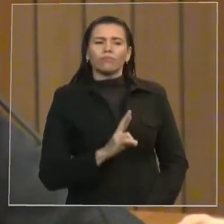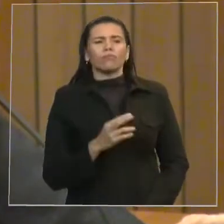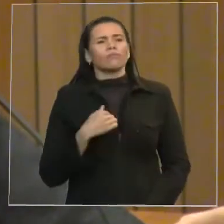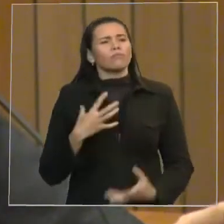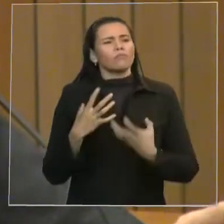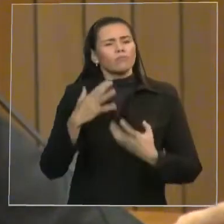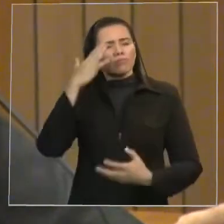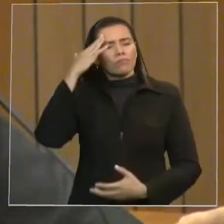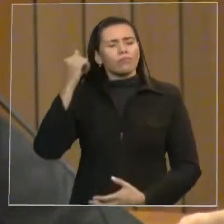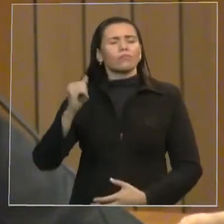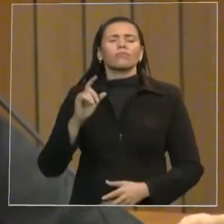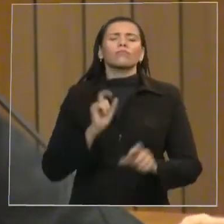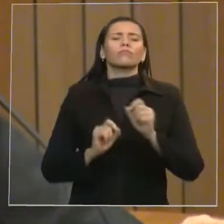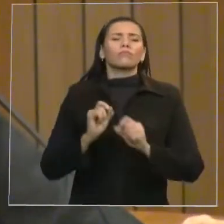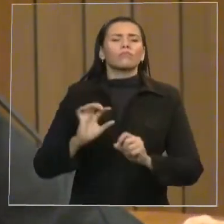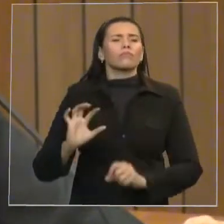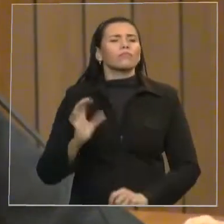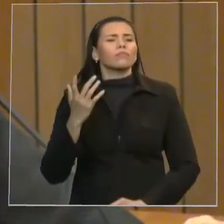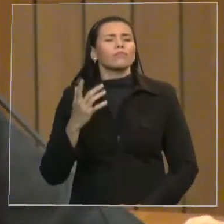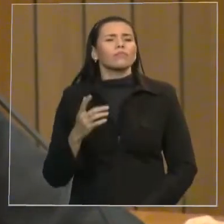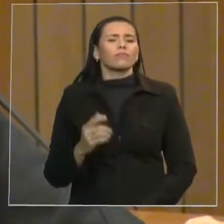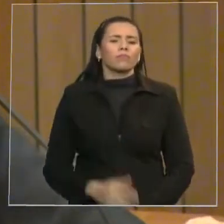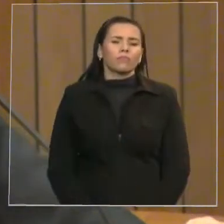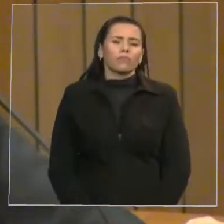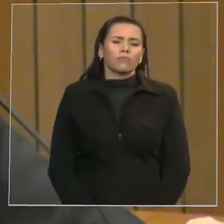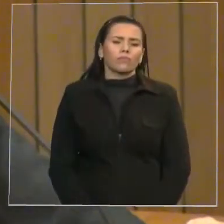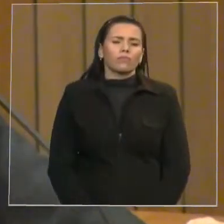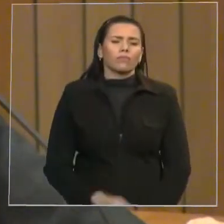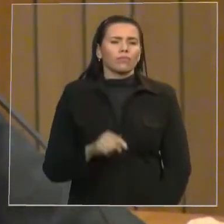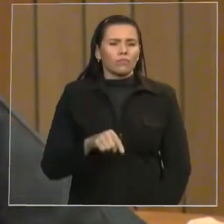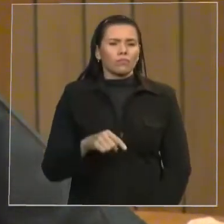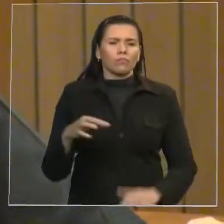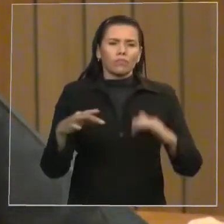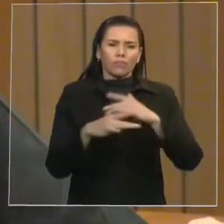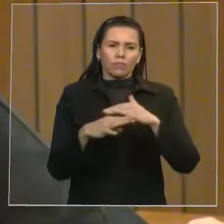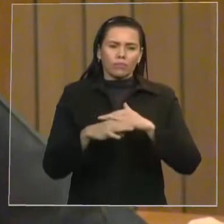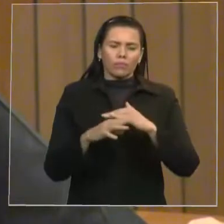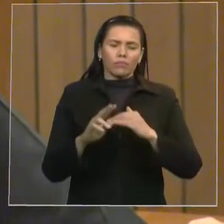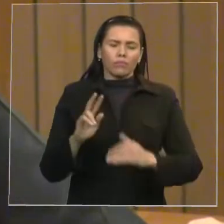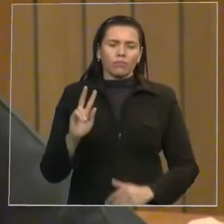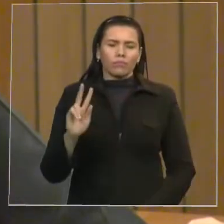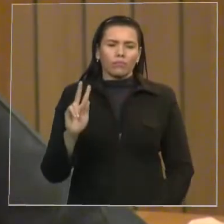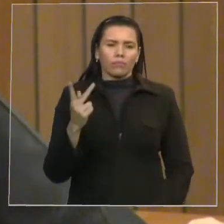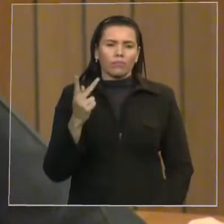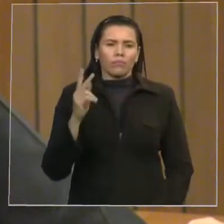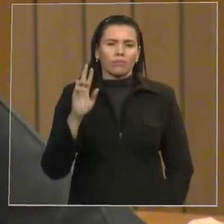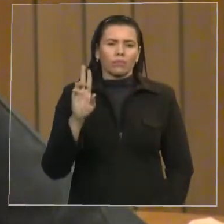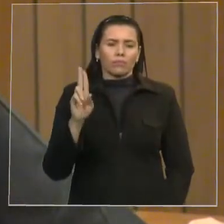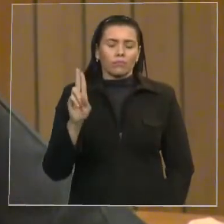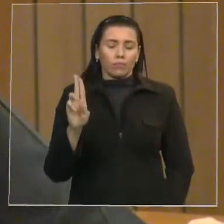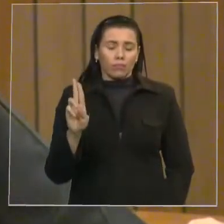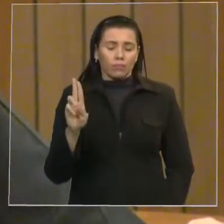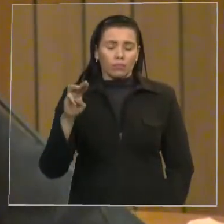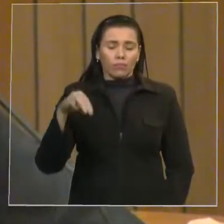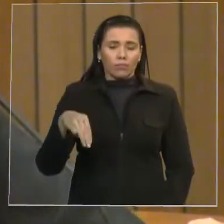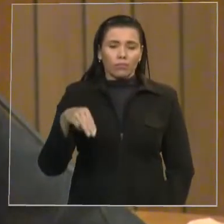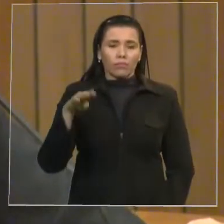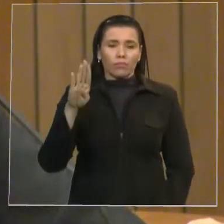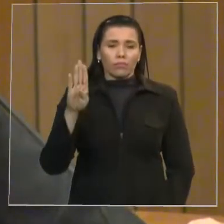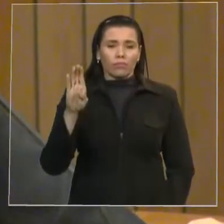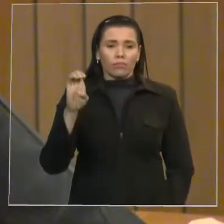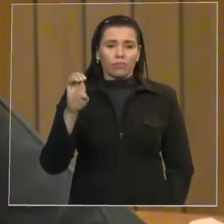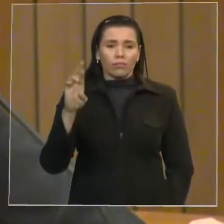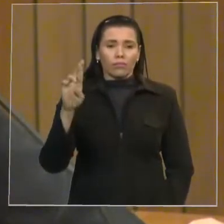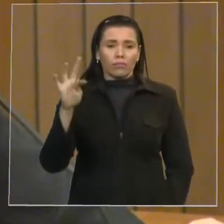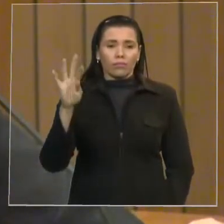o que acontece, o que está em discussão na cidade de Humberto de Campos. Estávamos lá o